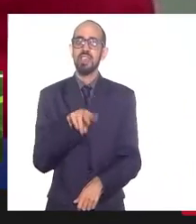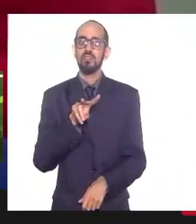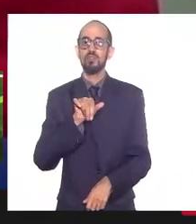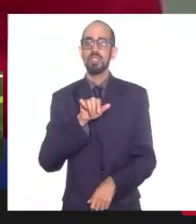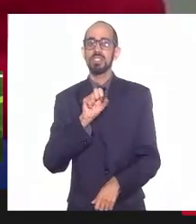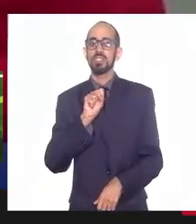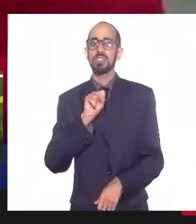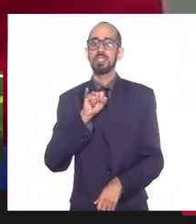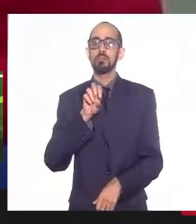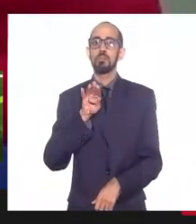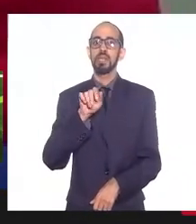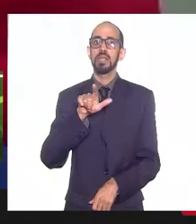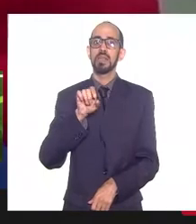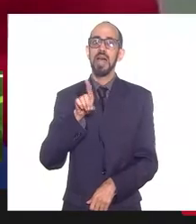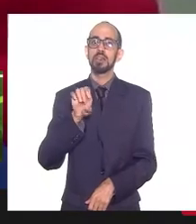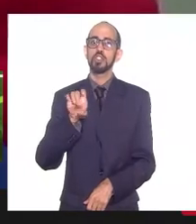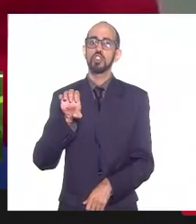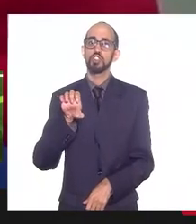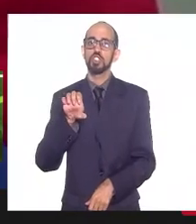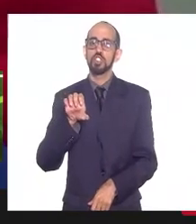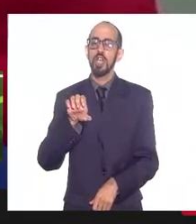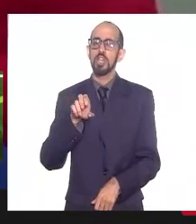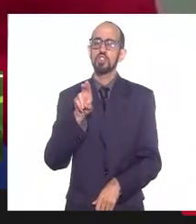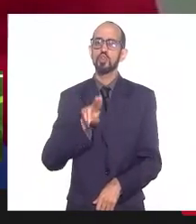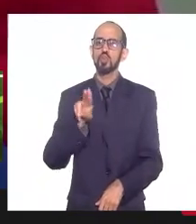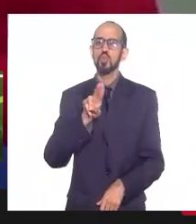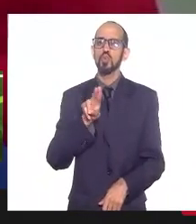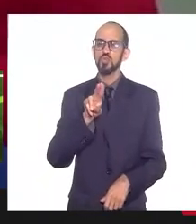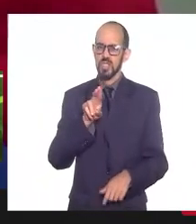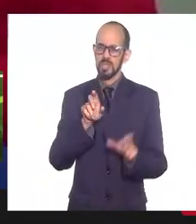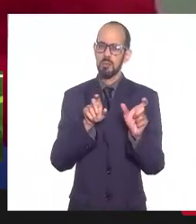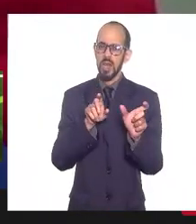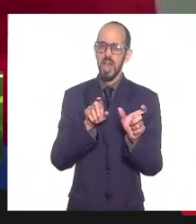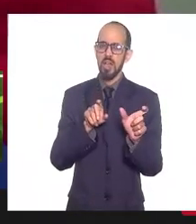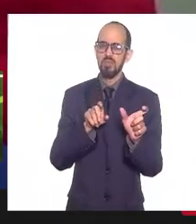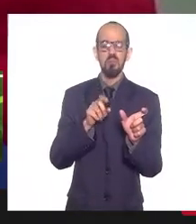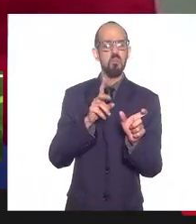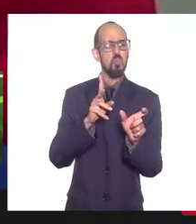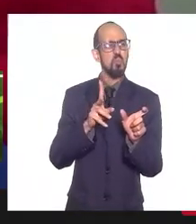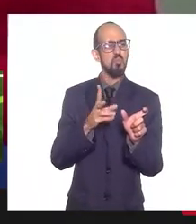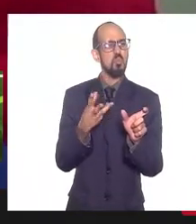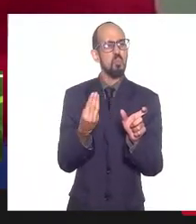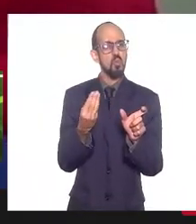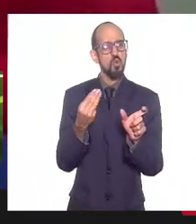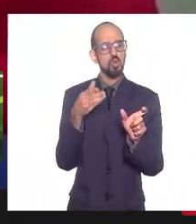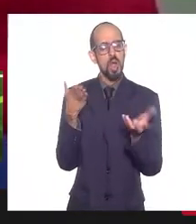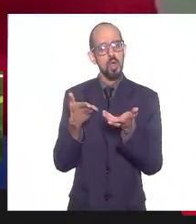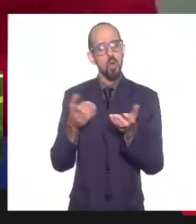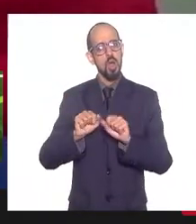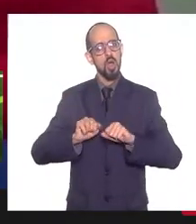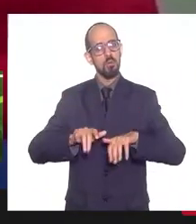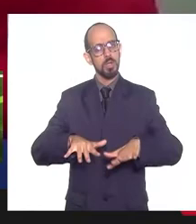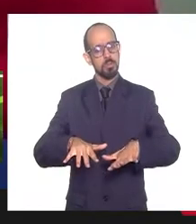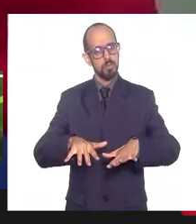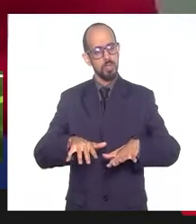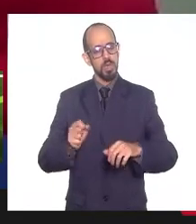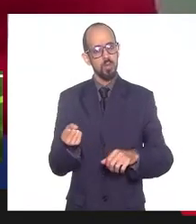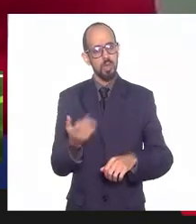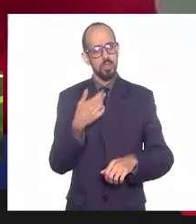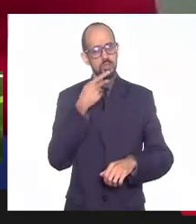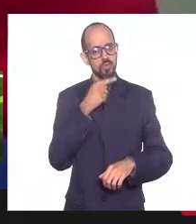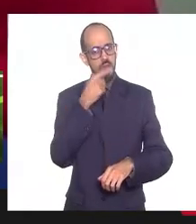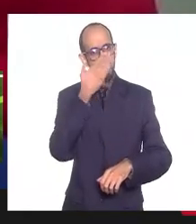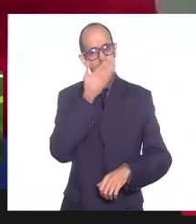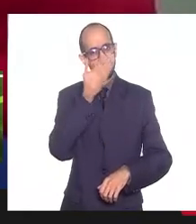de pandemia, quando a gente está falando de vulnerabilidade social, quando a gente fala da invisibilidade dos